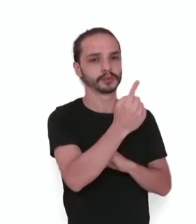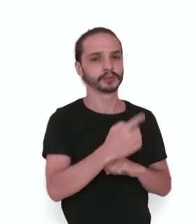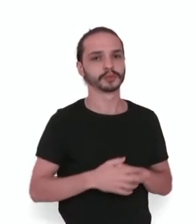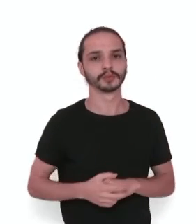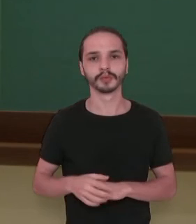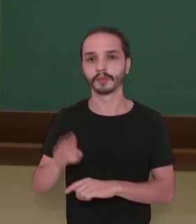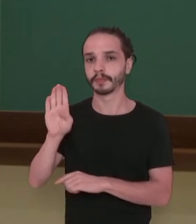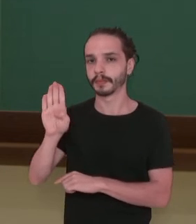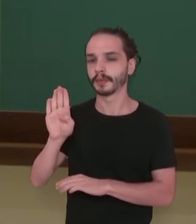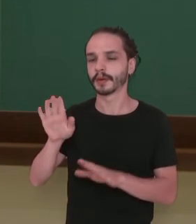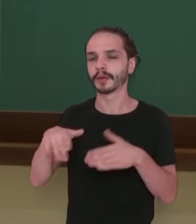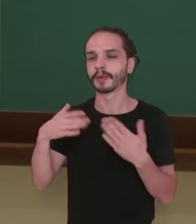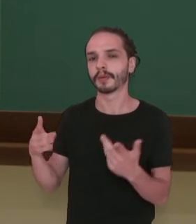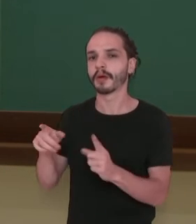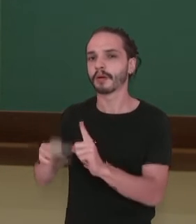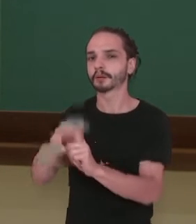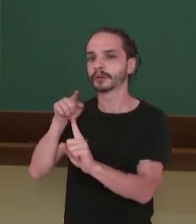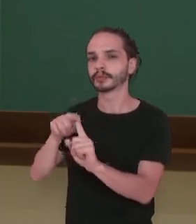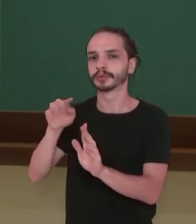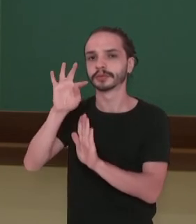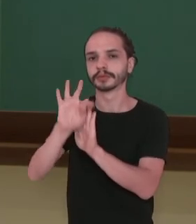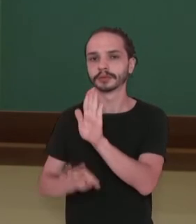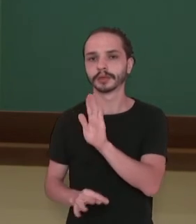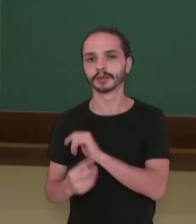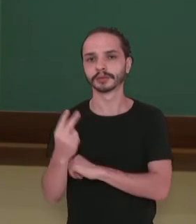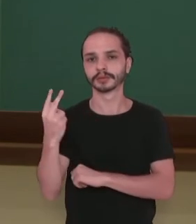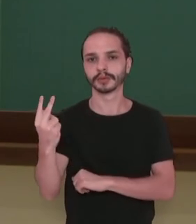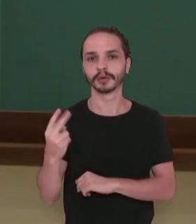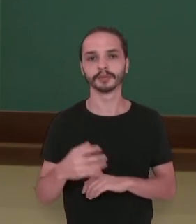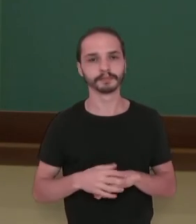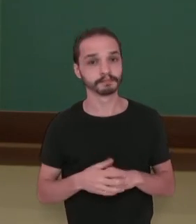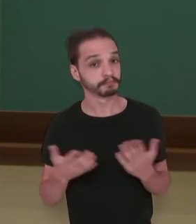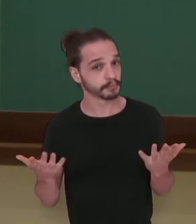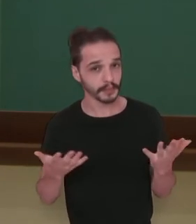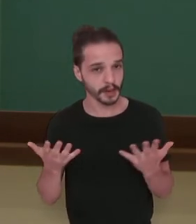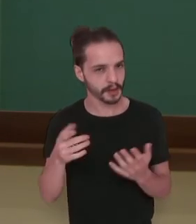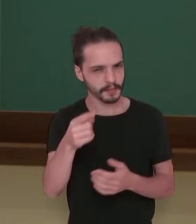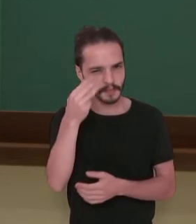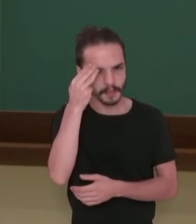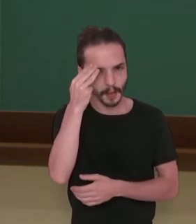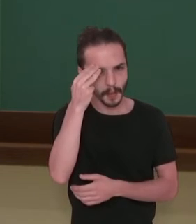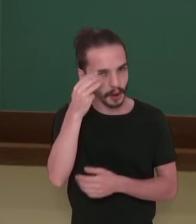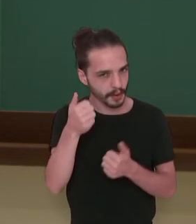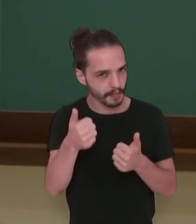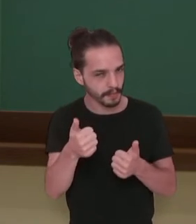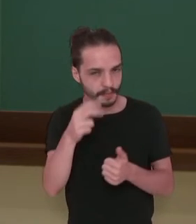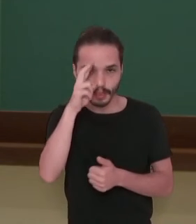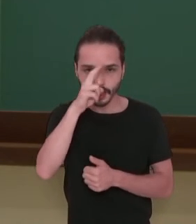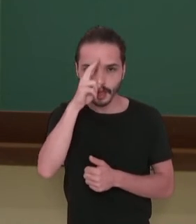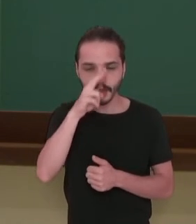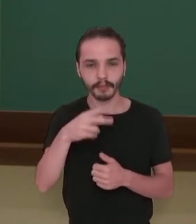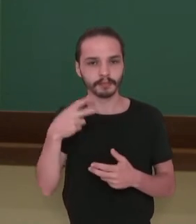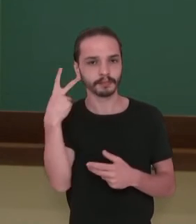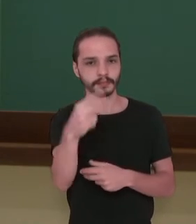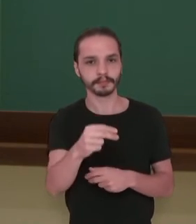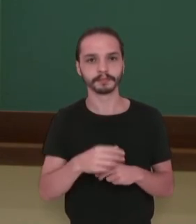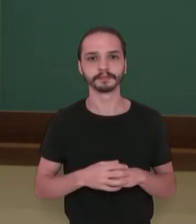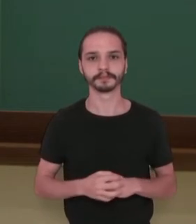letra B, qual o objetivo do texto da leitura 2? E aí, como está a memória de vocês? Né? Então, mãos à obra.